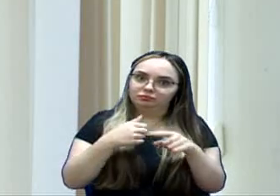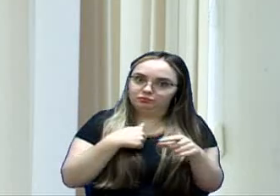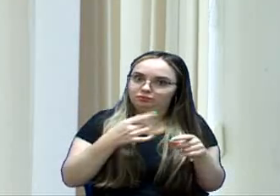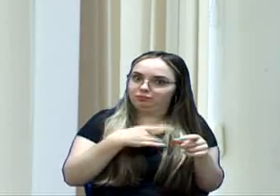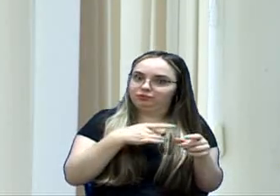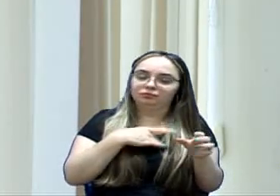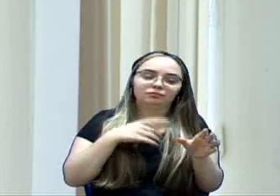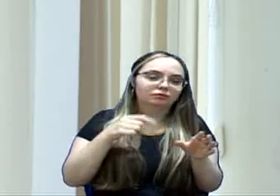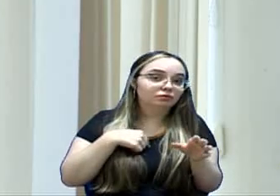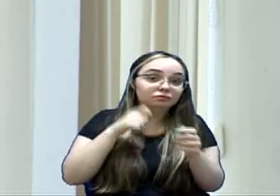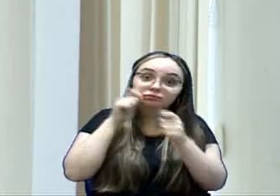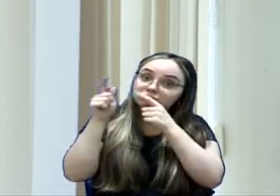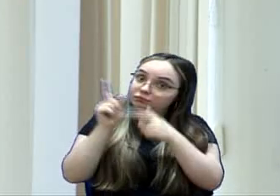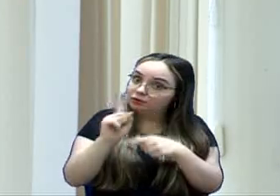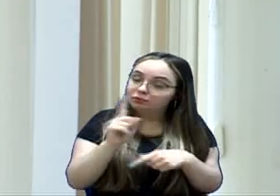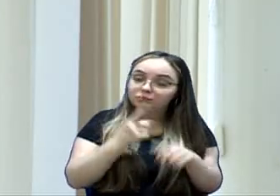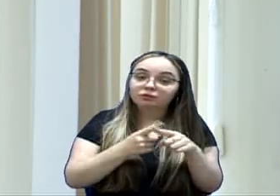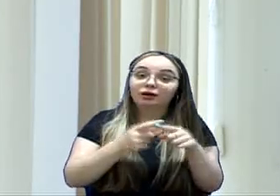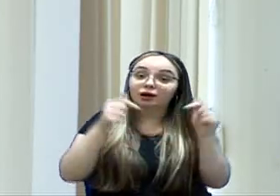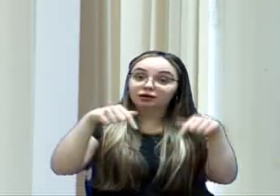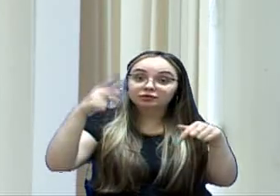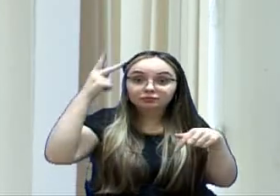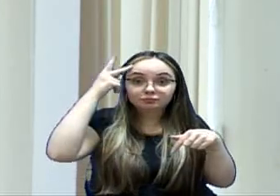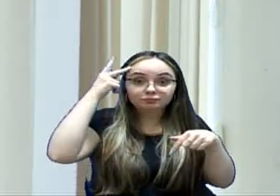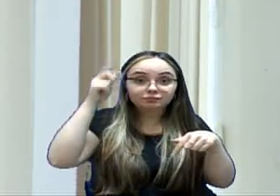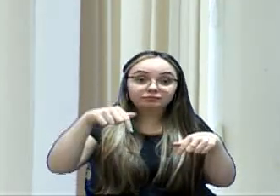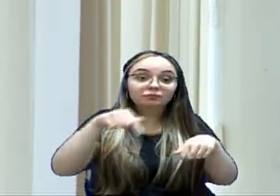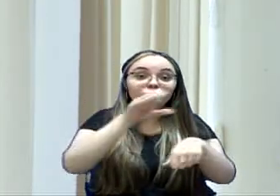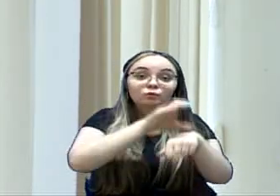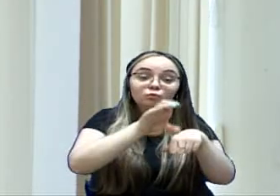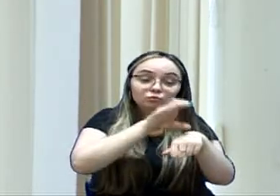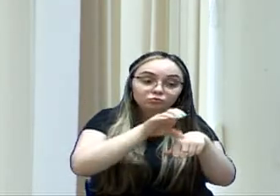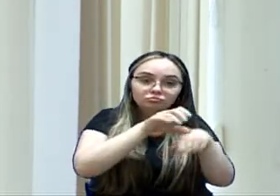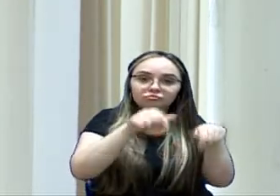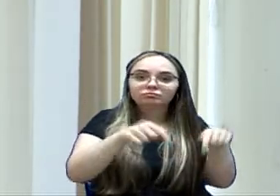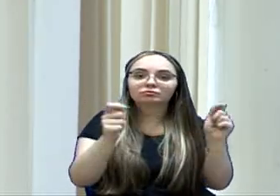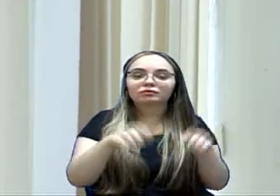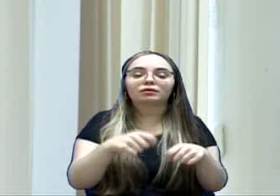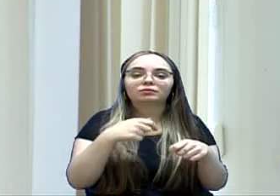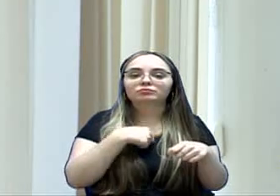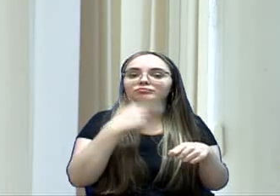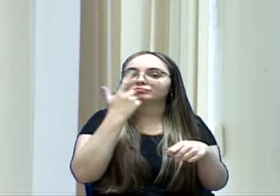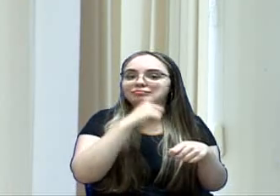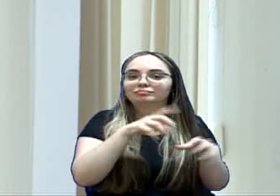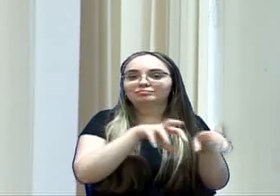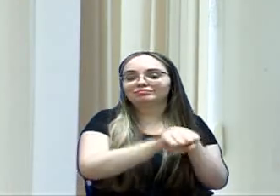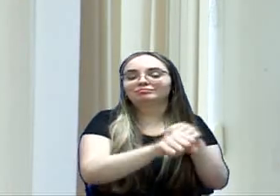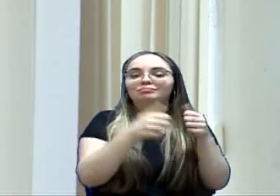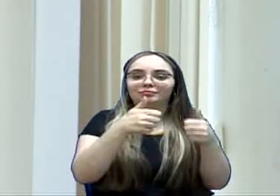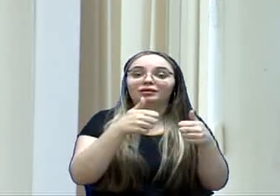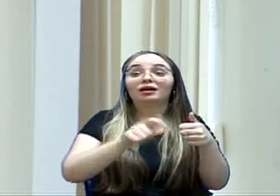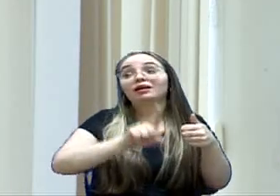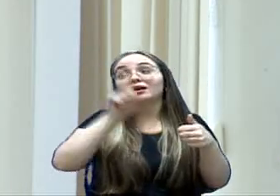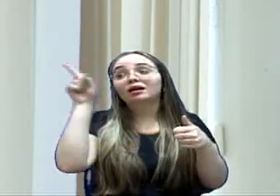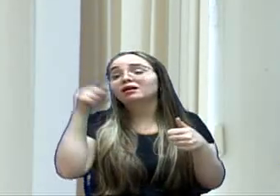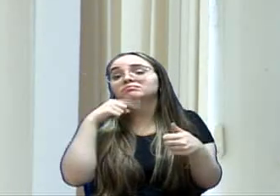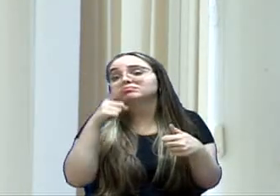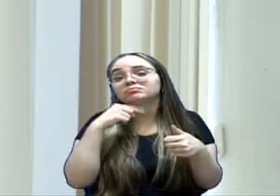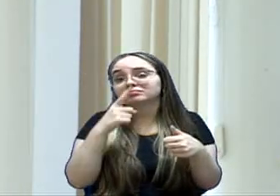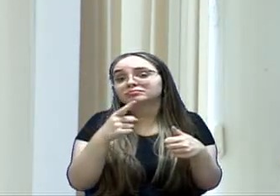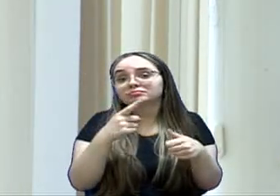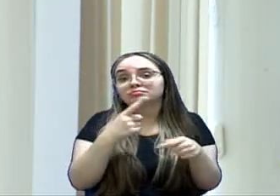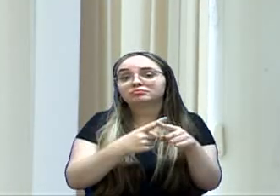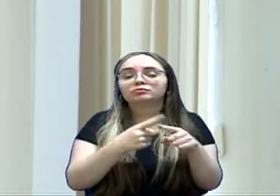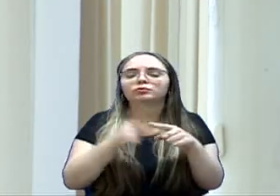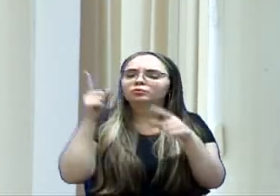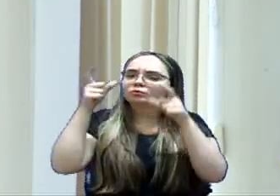coisas. Não, porque aqui em São Paulo eu tenho cursos que eu não tinha lá. Aqui eu tenho oportunidades que eu não tinha lá, embora seja uma